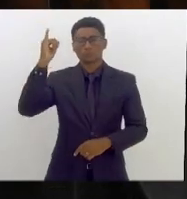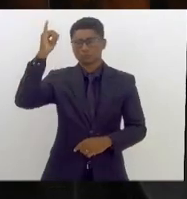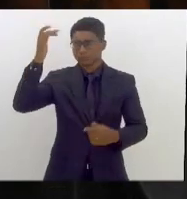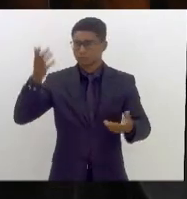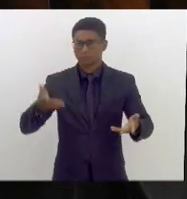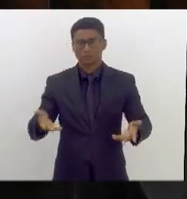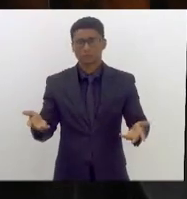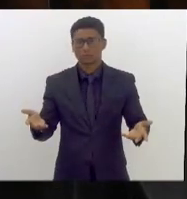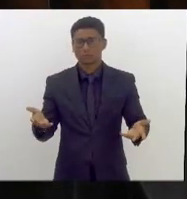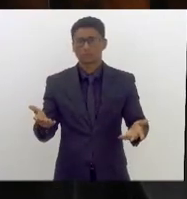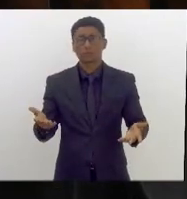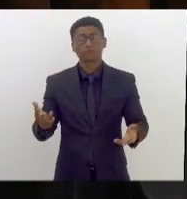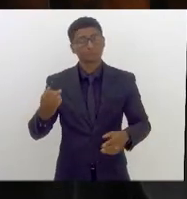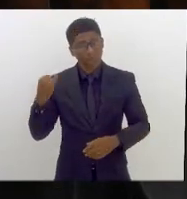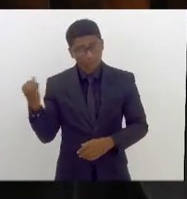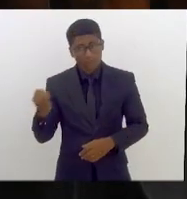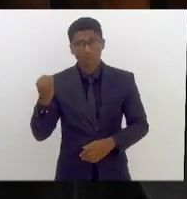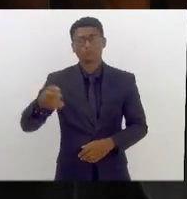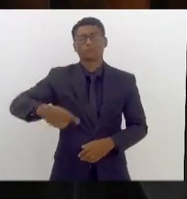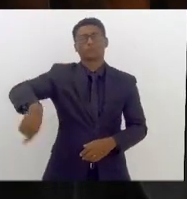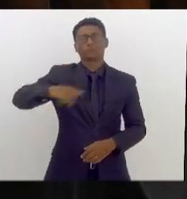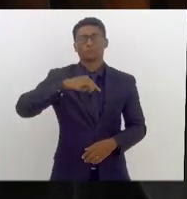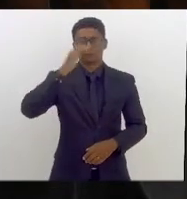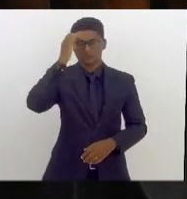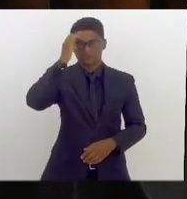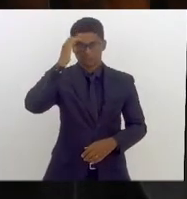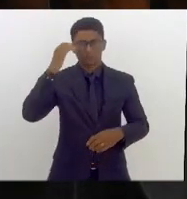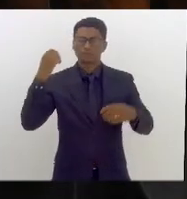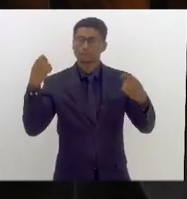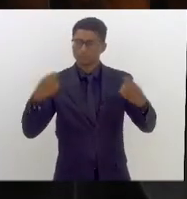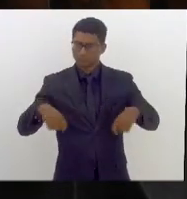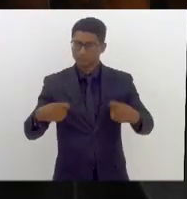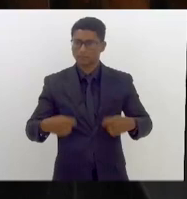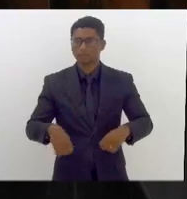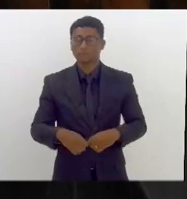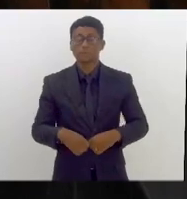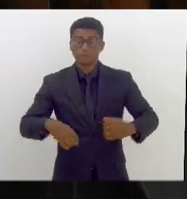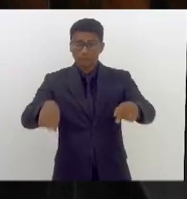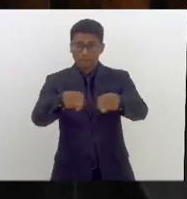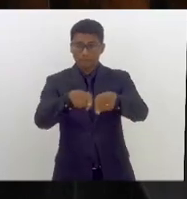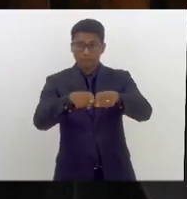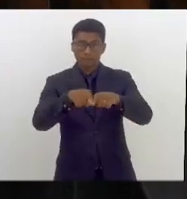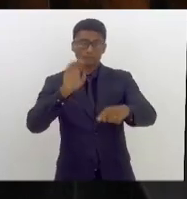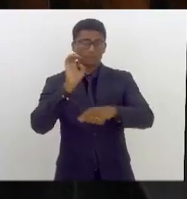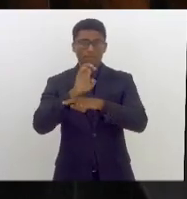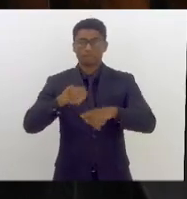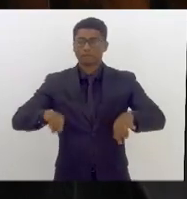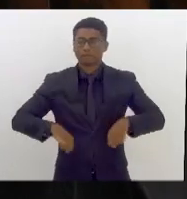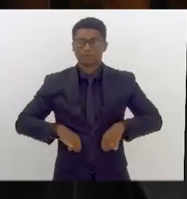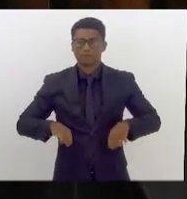Então, isso é muito importante a gente entender. Pior do que isso, o Estado passa a sofrer